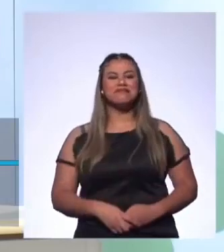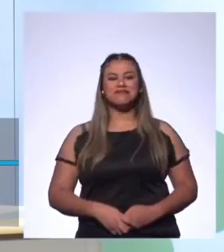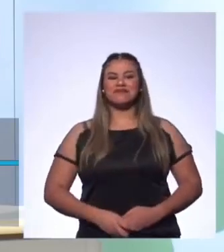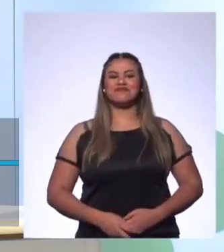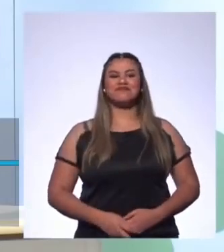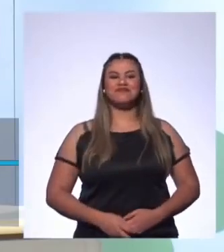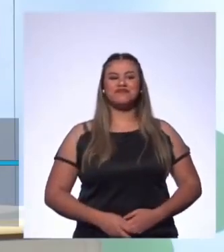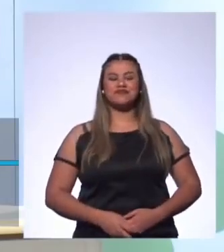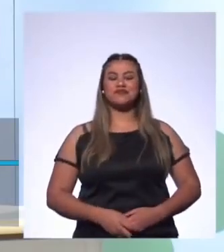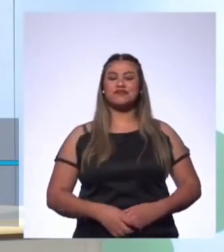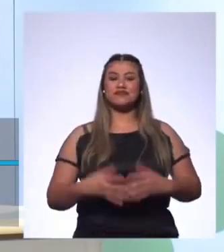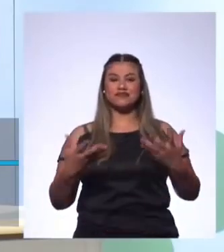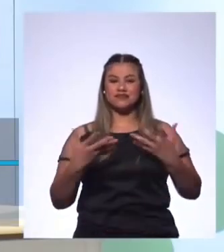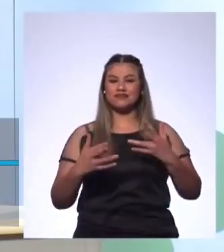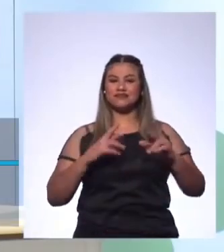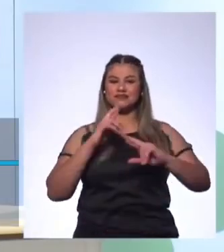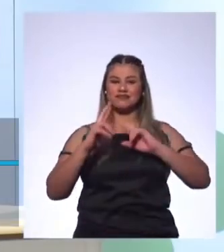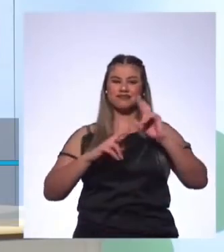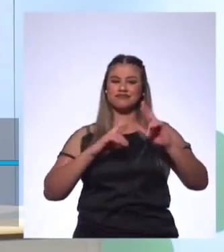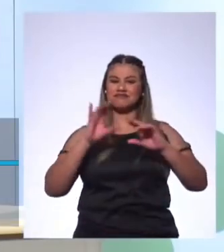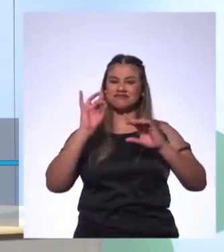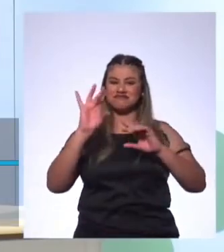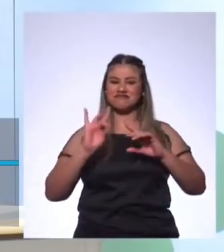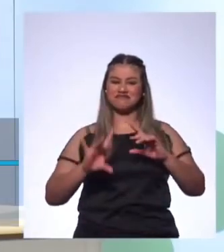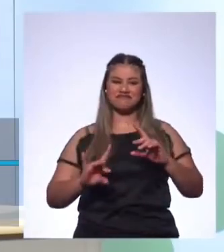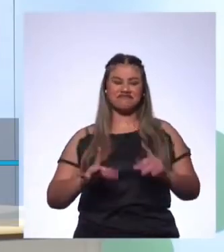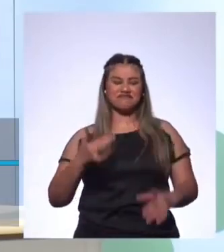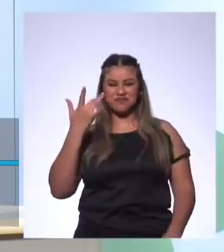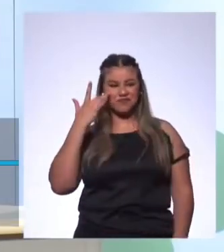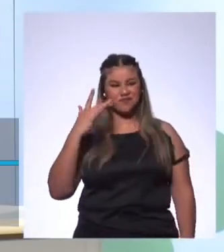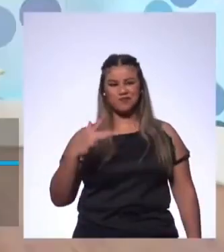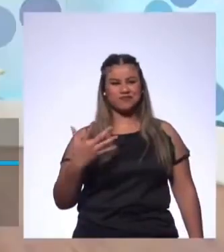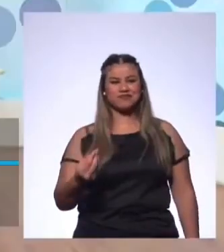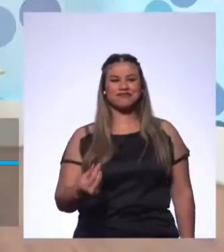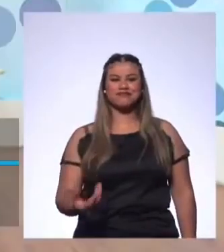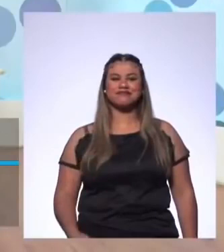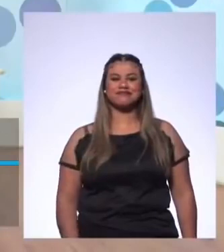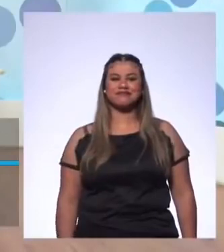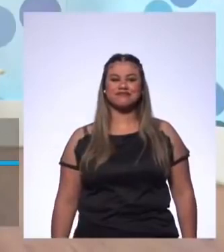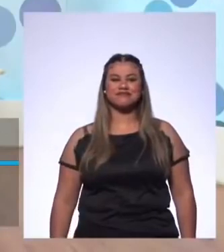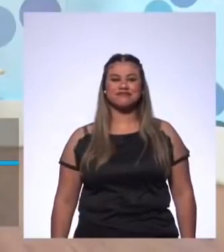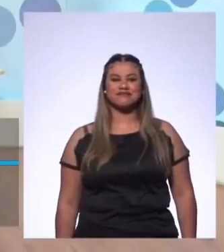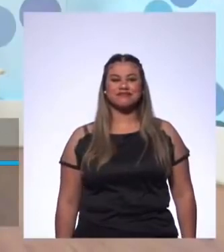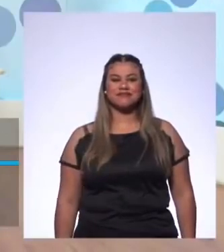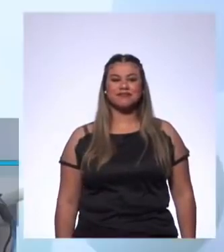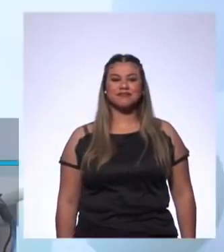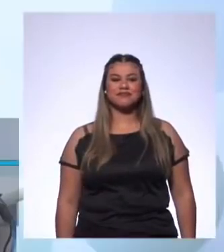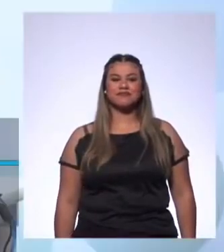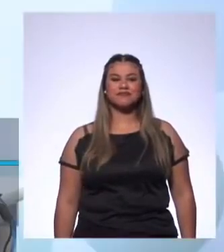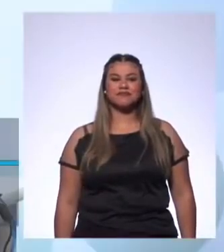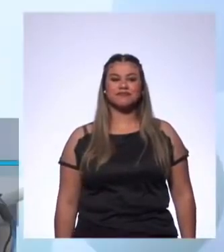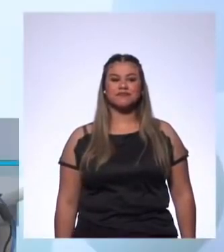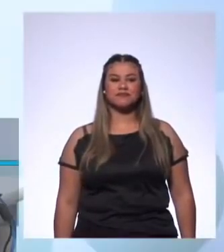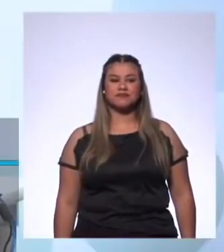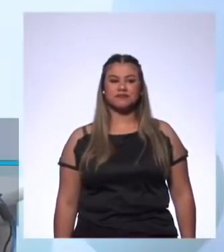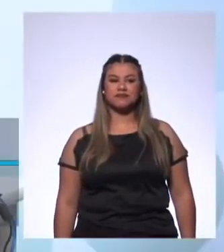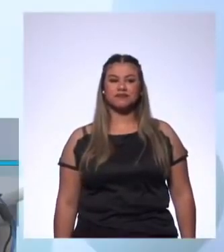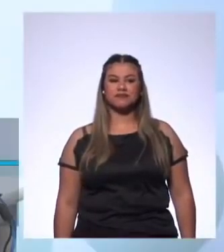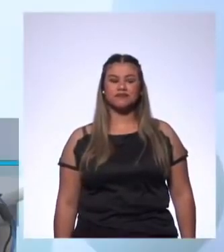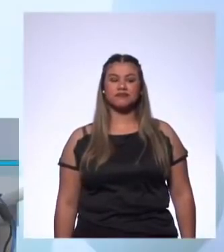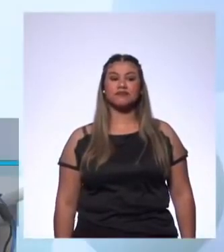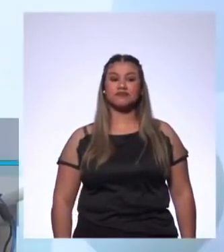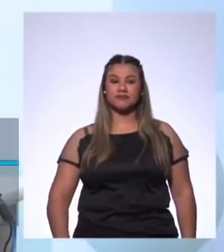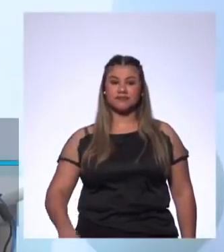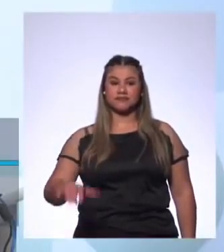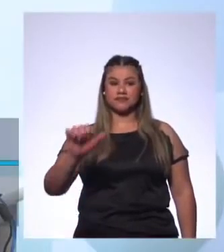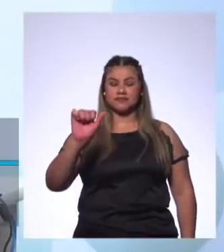está respondendo um de cada vez aqui, aí a gente não consegue administrar, André. Vamos lá, então, ó. A letra A, que é